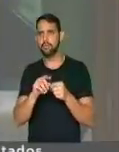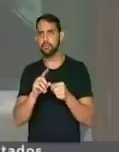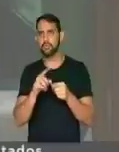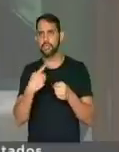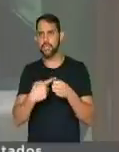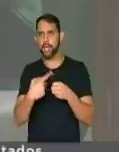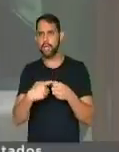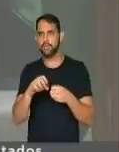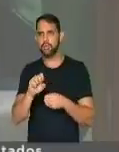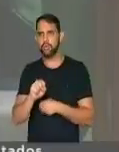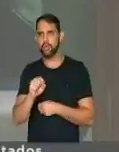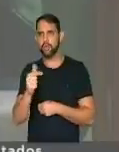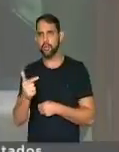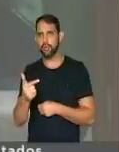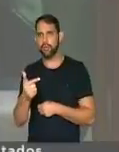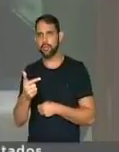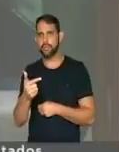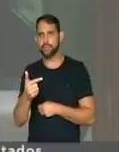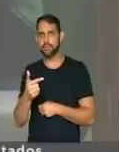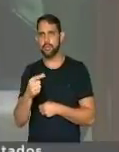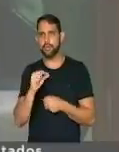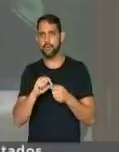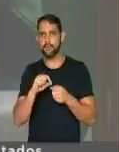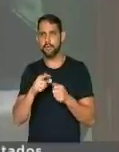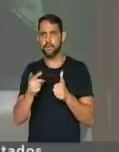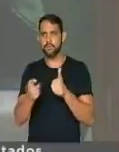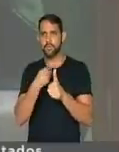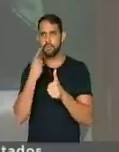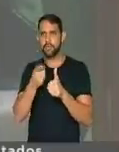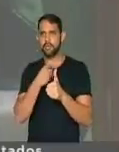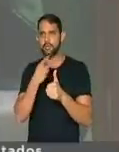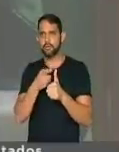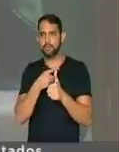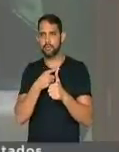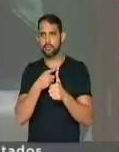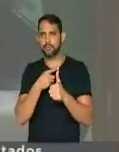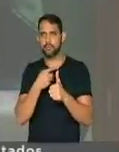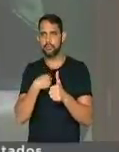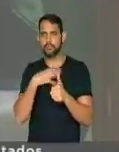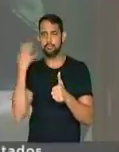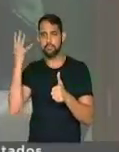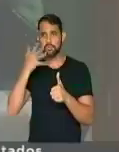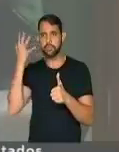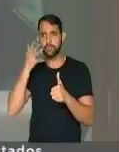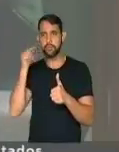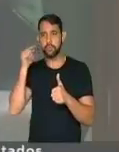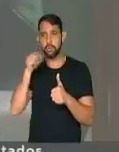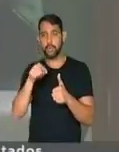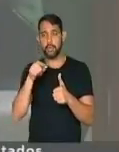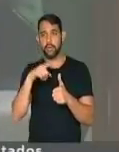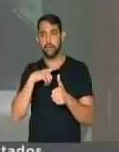distrito onde em 82 eu fiz o nosso primeiro discurso lá